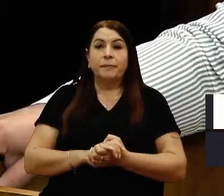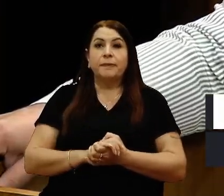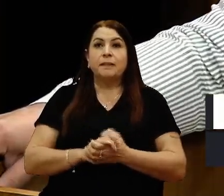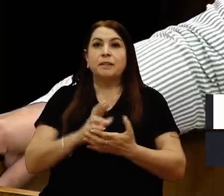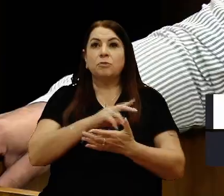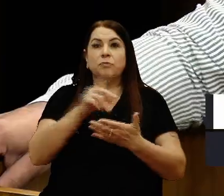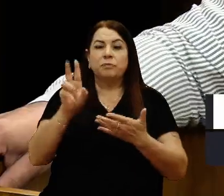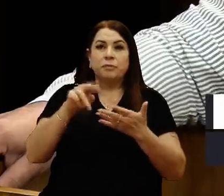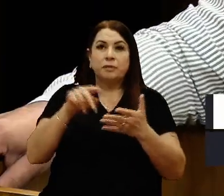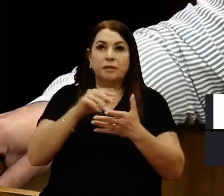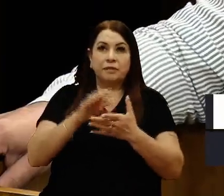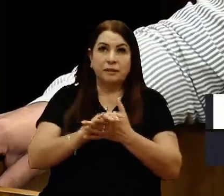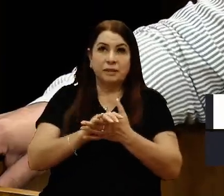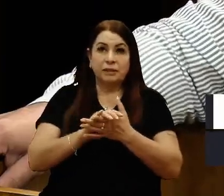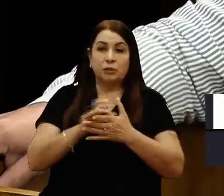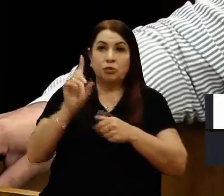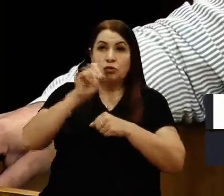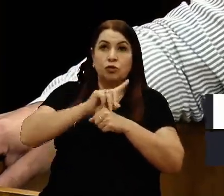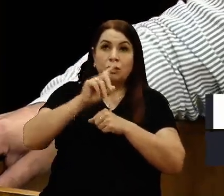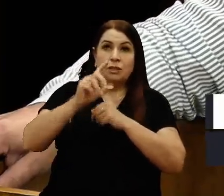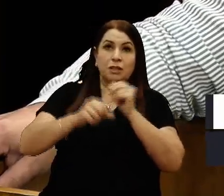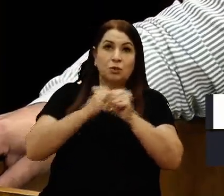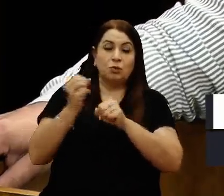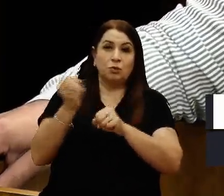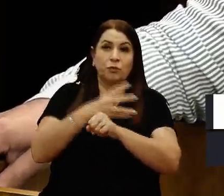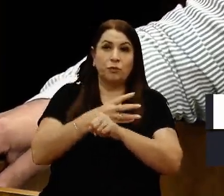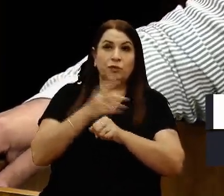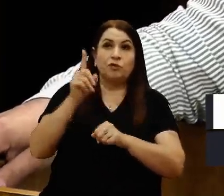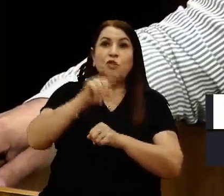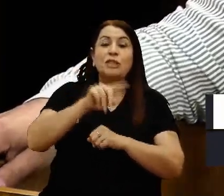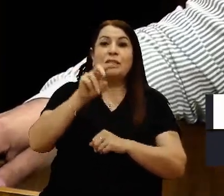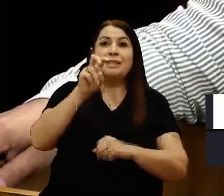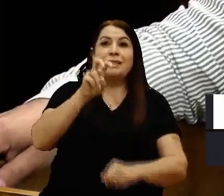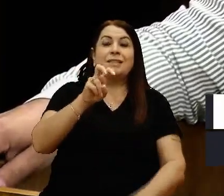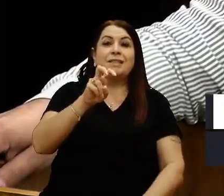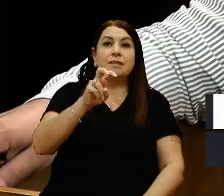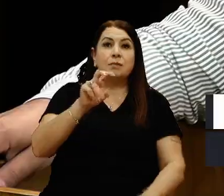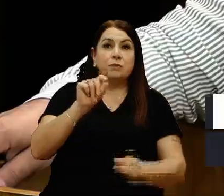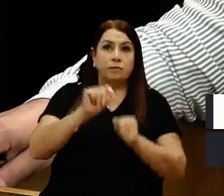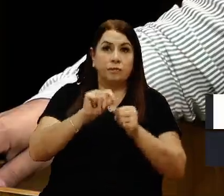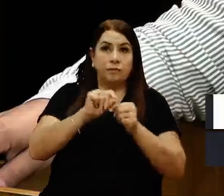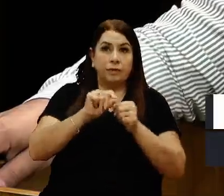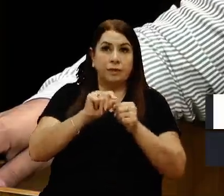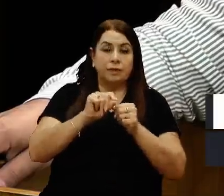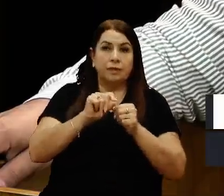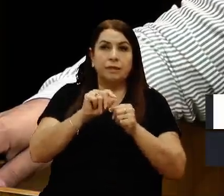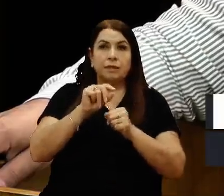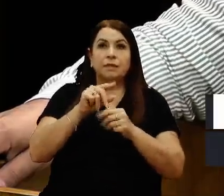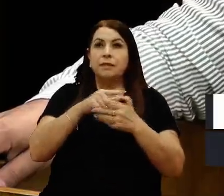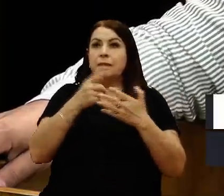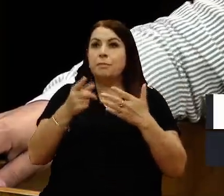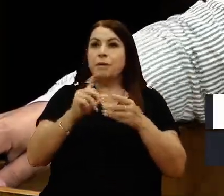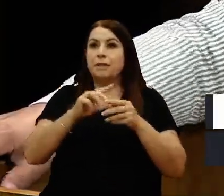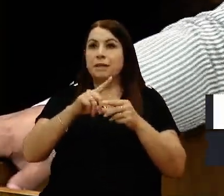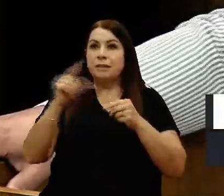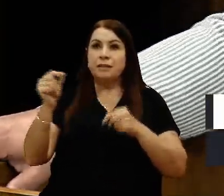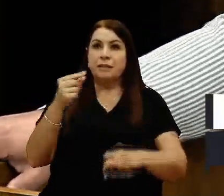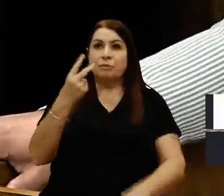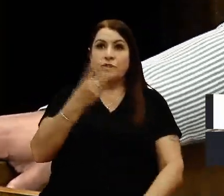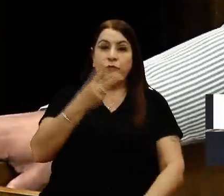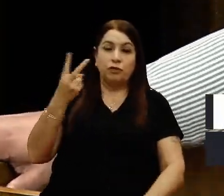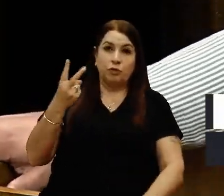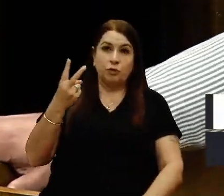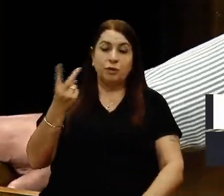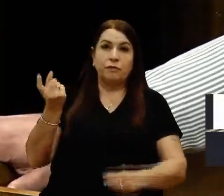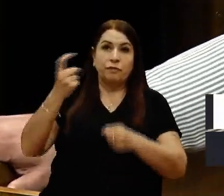do feriadão de Ano Novo, vai ser no dia 5, nós vamos fazer ponto facultativo, enfim, então nós saímos dia 22